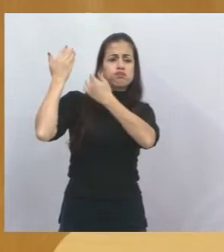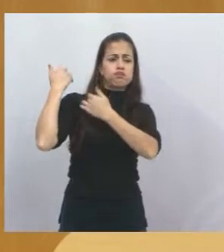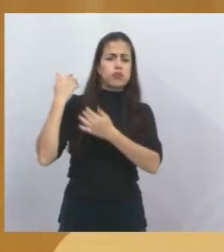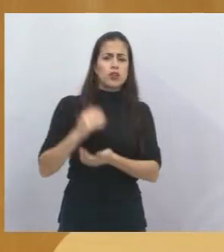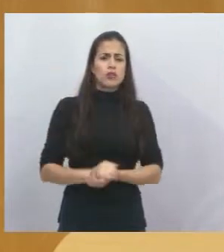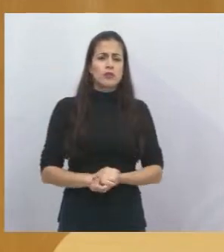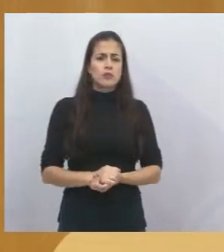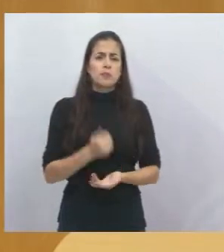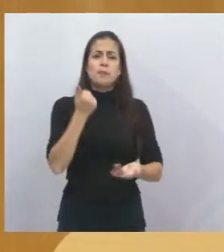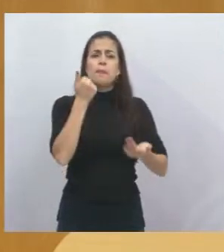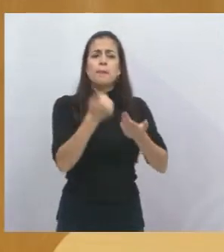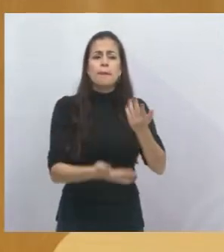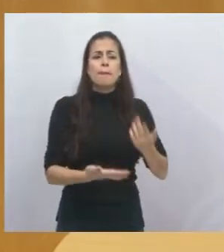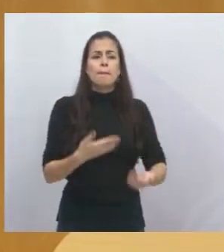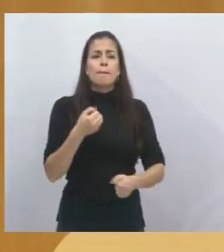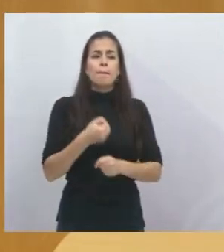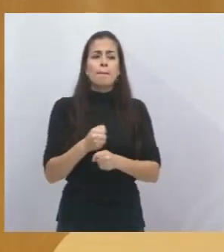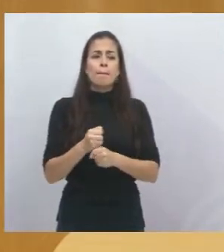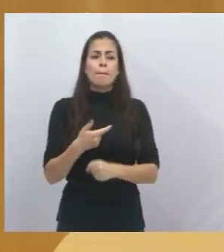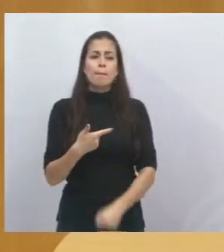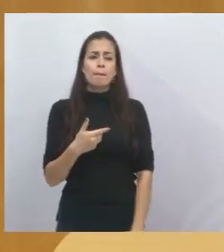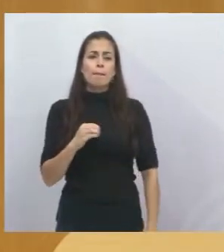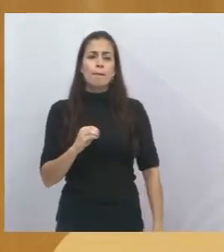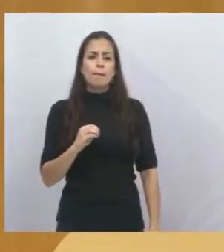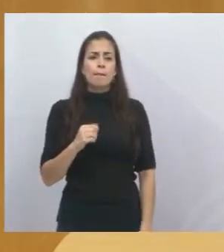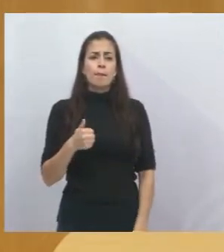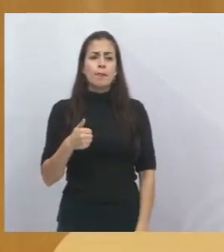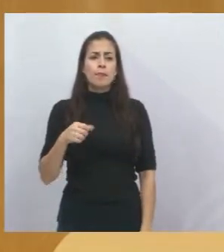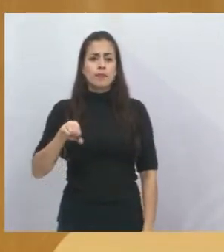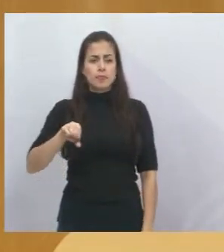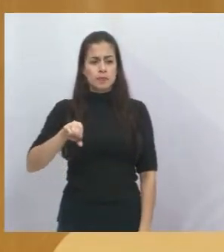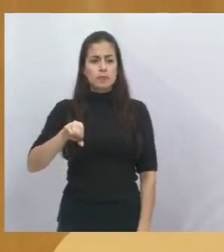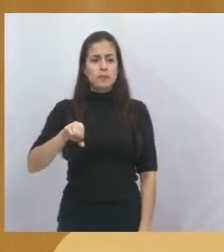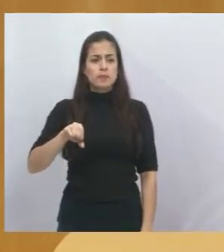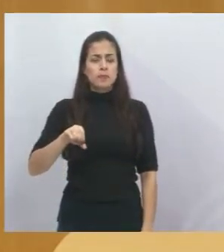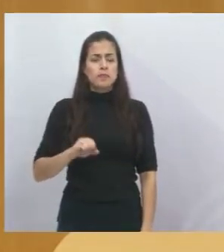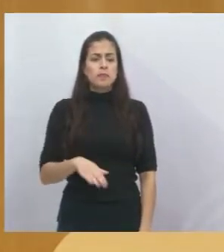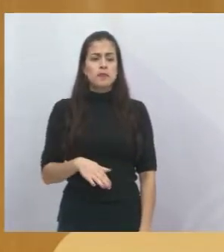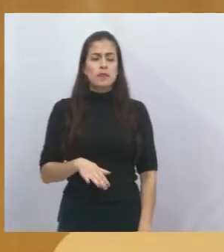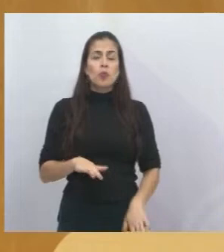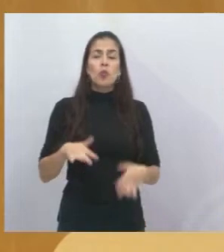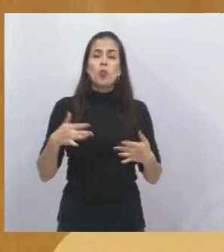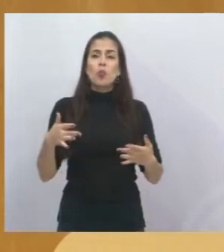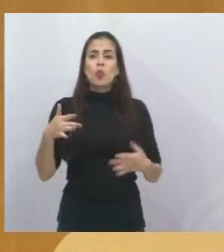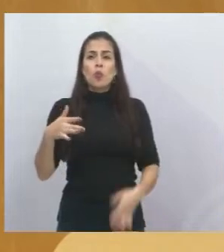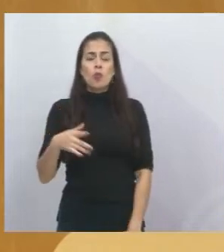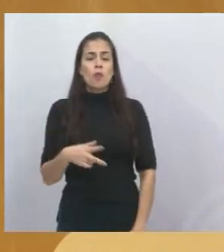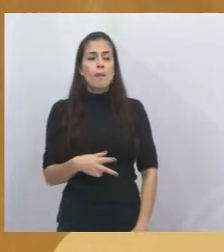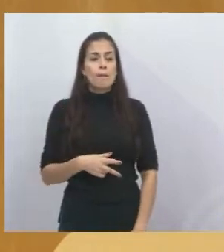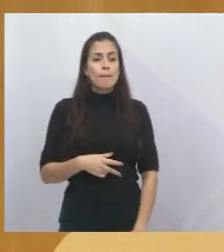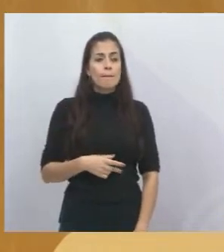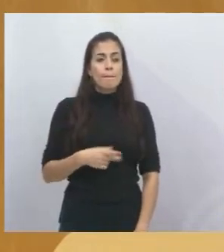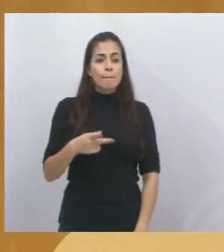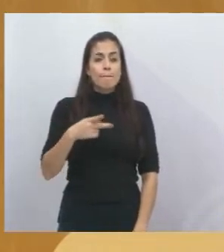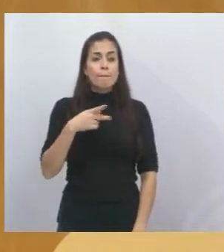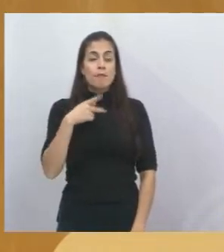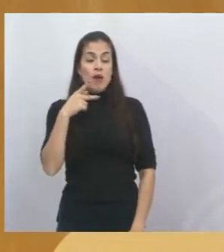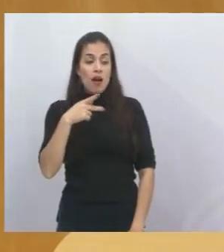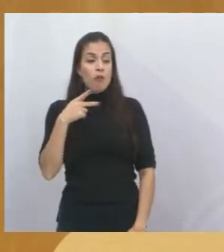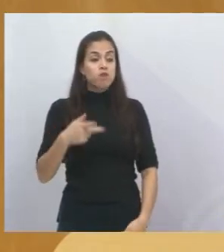2019, quando a gente alertava pela reforma da Previdência, e aí foram feitos